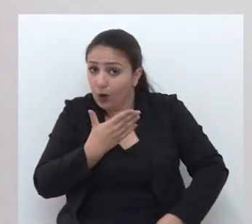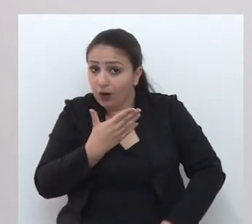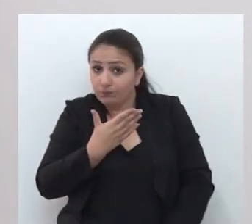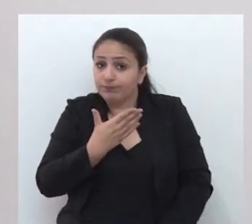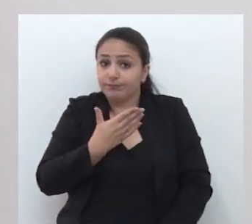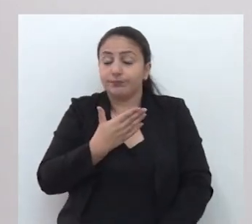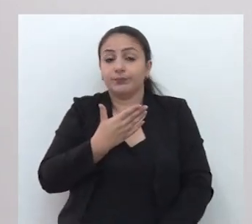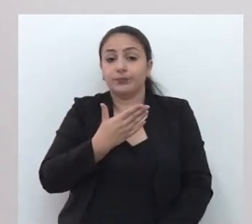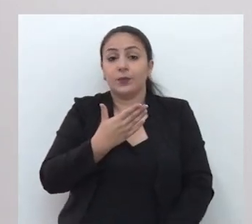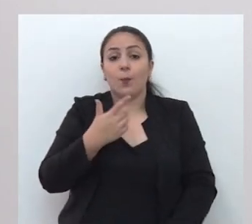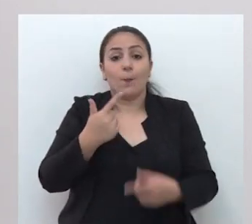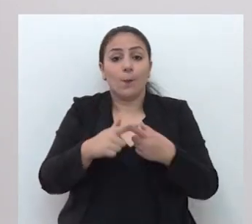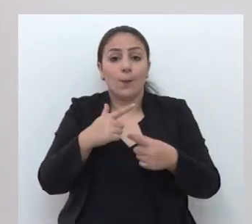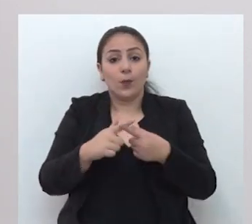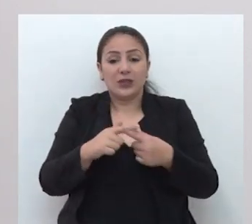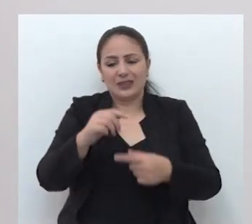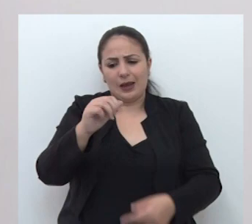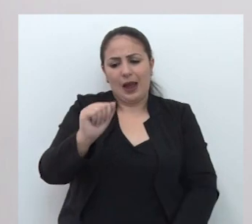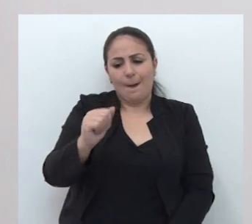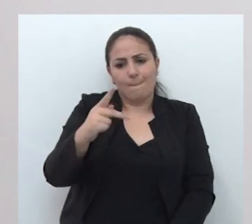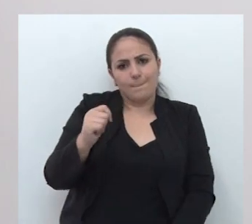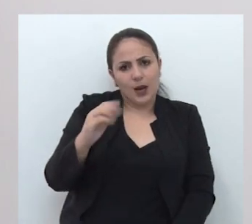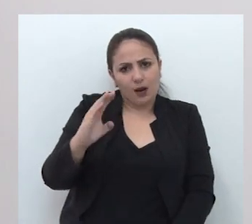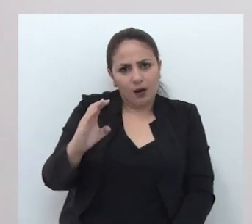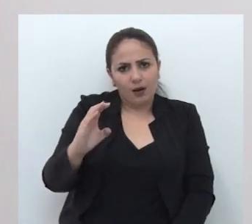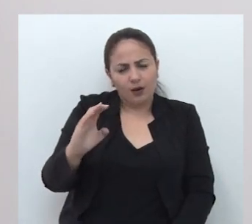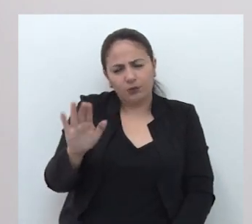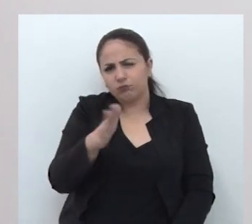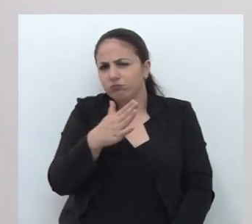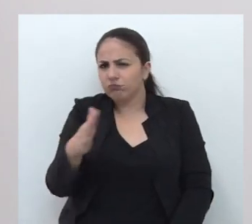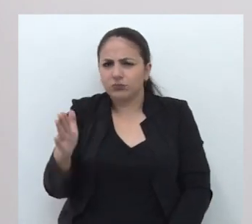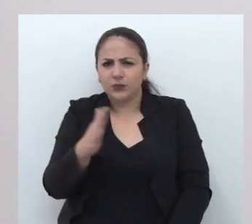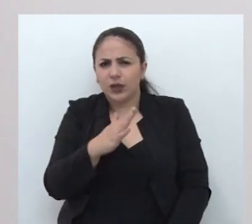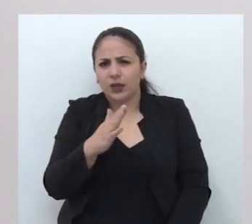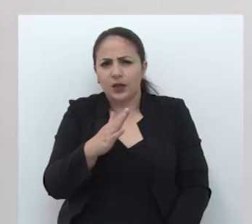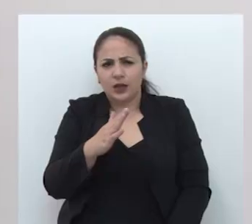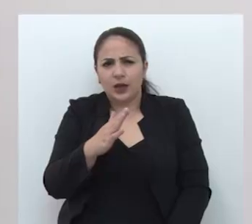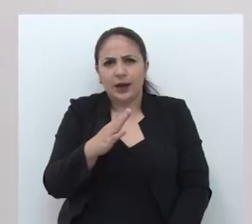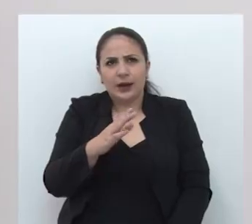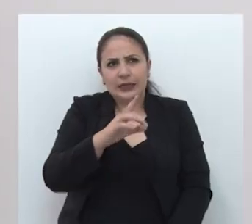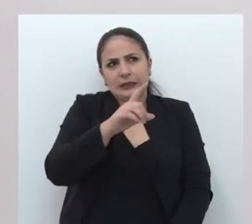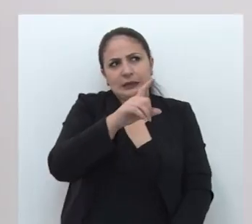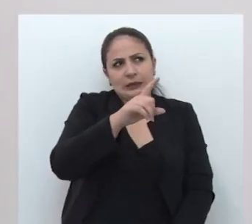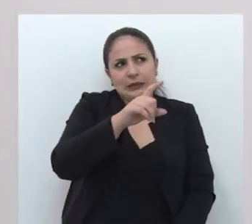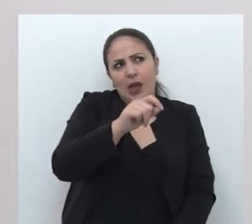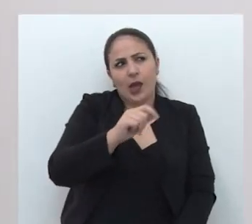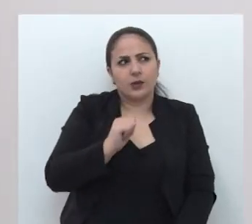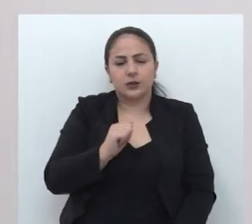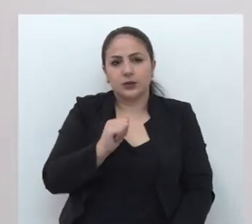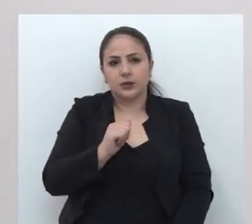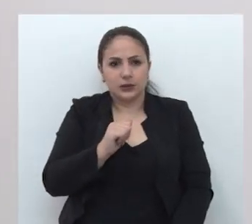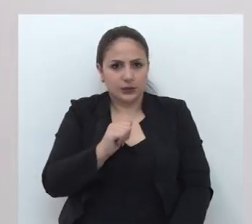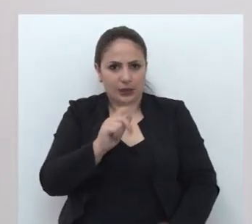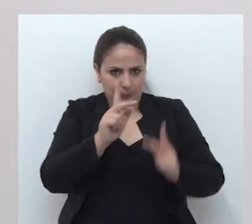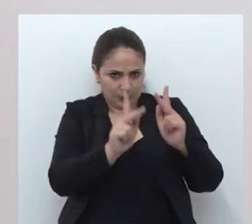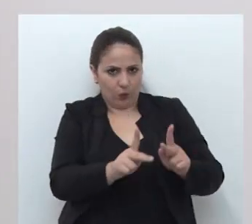boa, né? Porque enquanto numa PAC, aproximadamente de cada 10, 7 ou